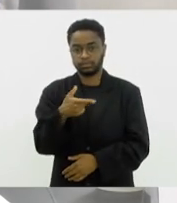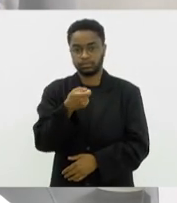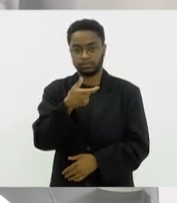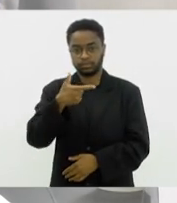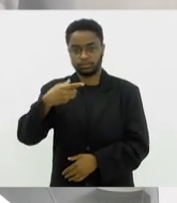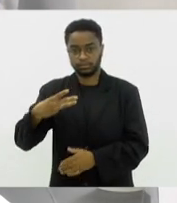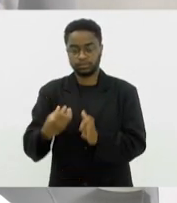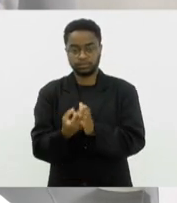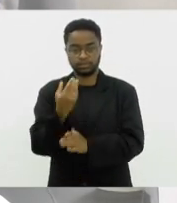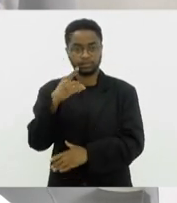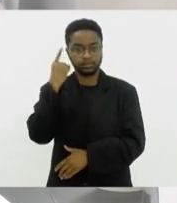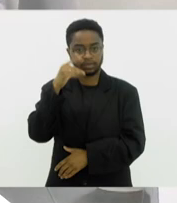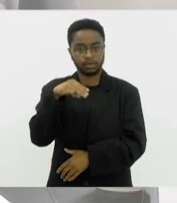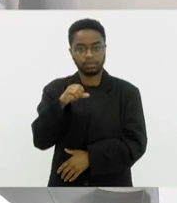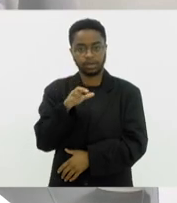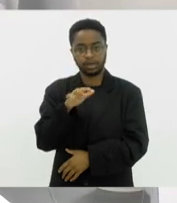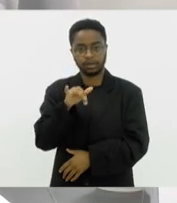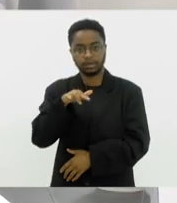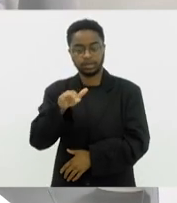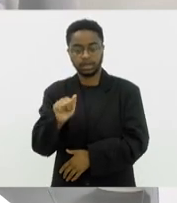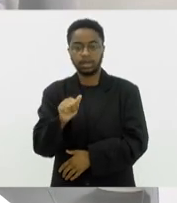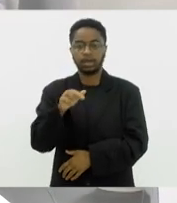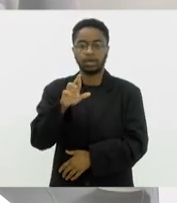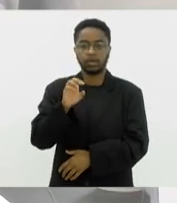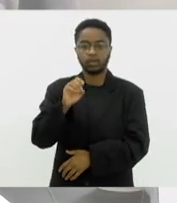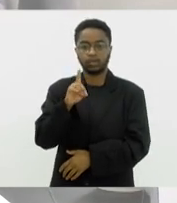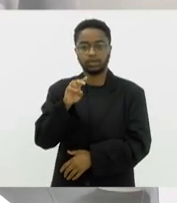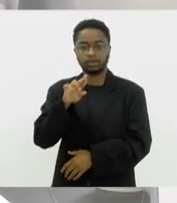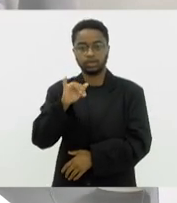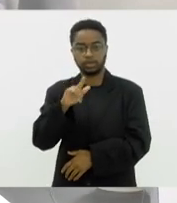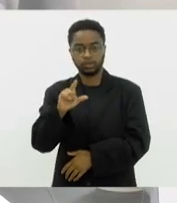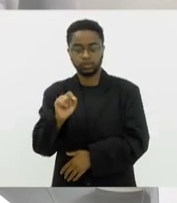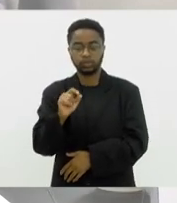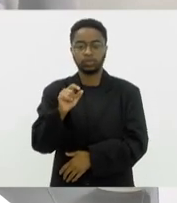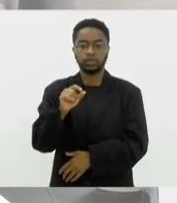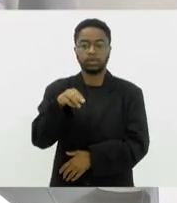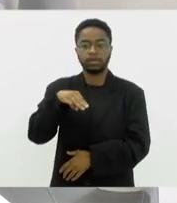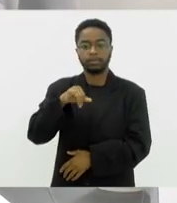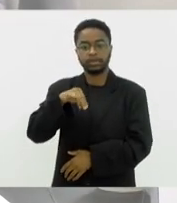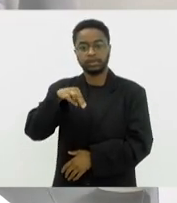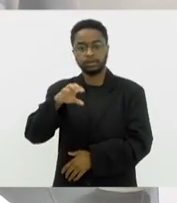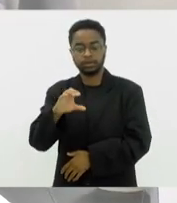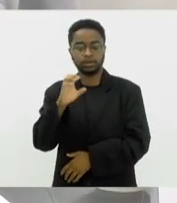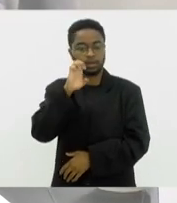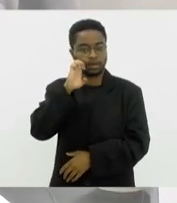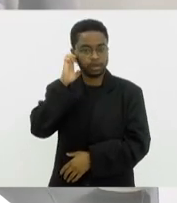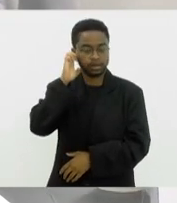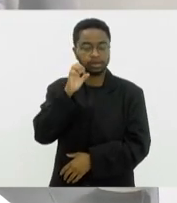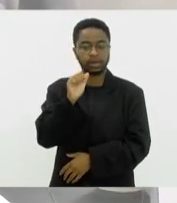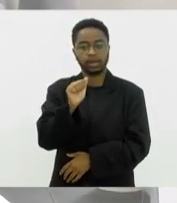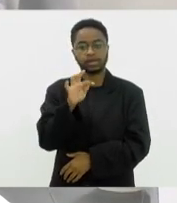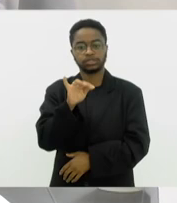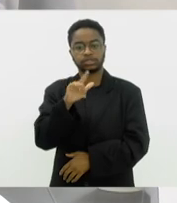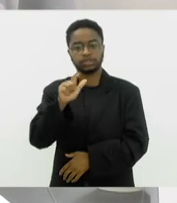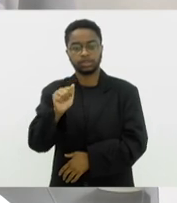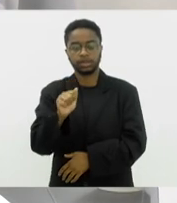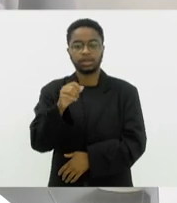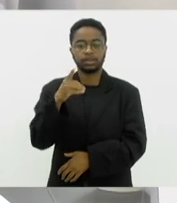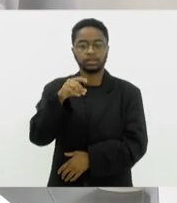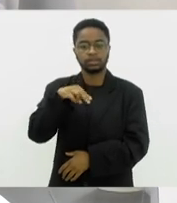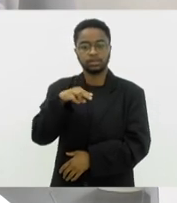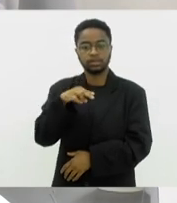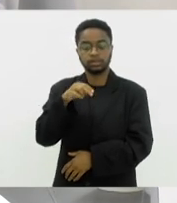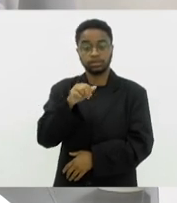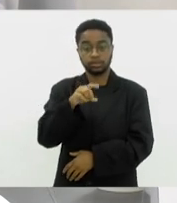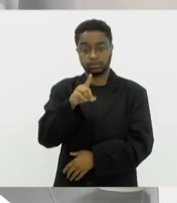dos deputados Marina do MST, Rodrigo Bacelar, Luiz Paulo, Carlos Mink, Jair Oliveira, Élica Takimoto, Átila Nunes, Dani Monteiro, Verônica Lima,